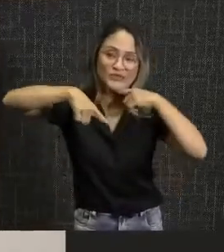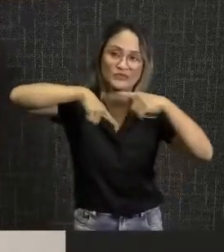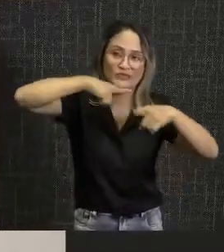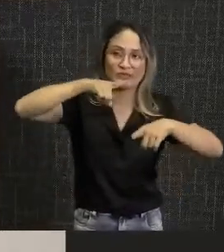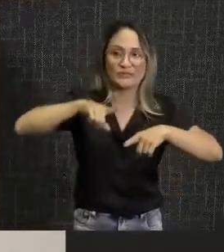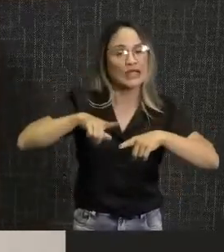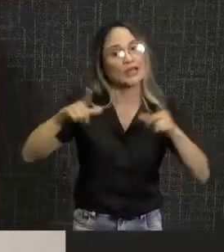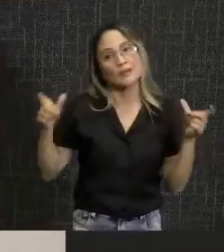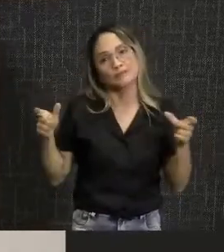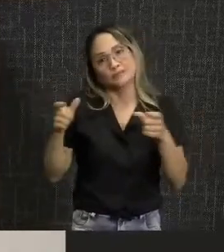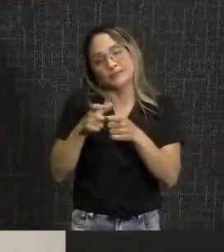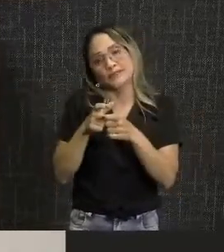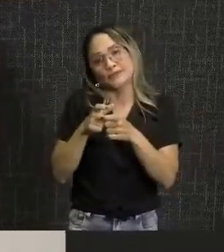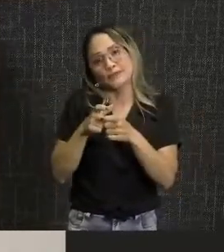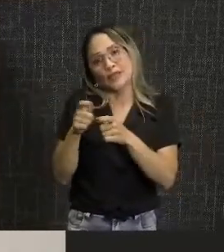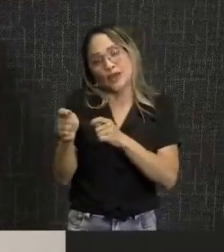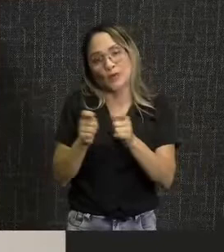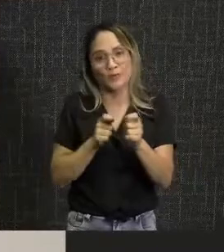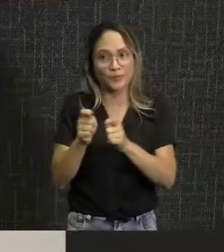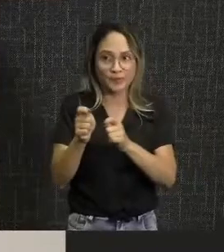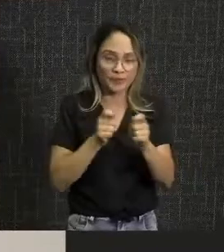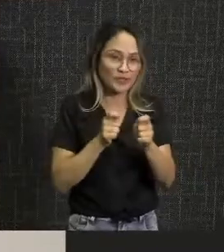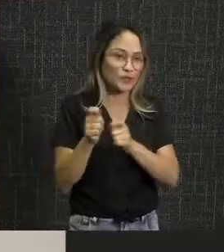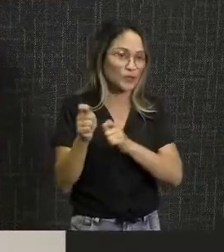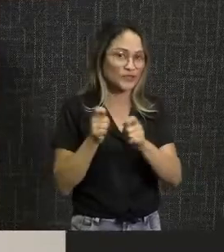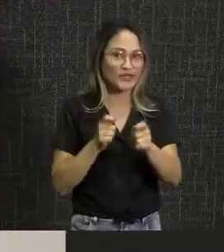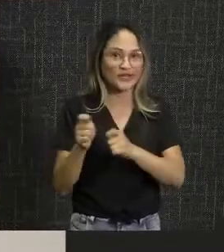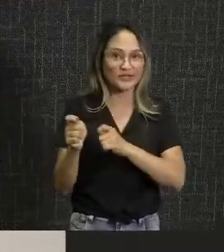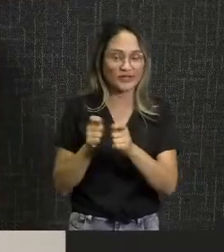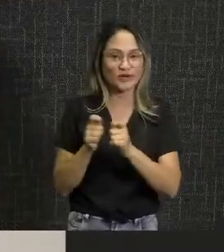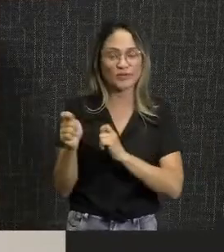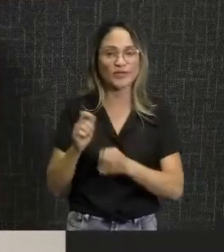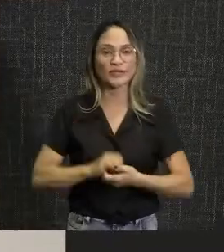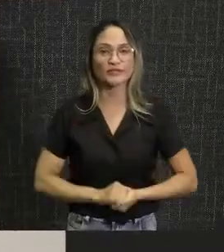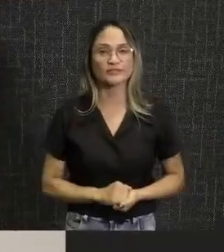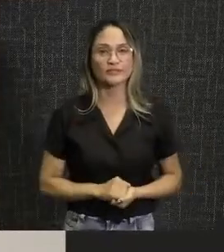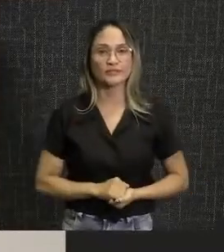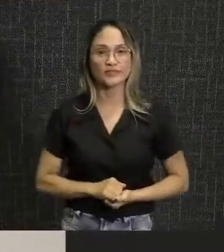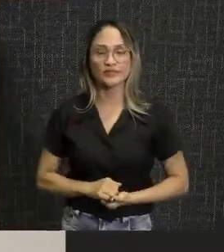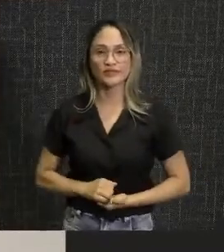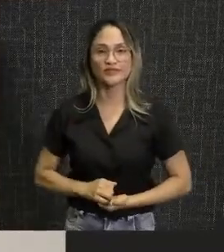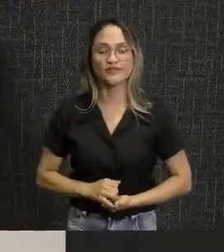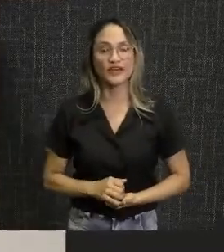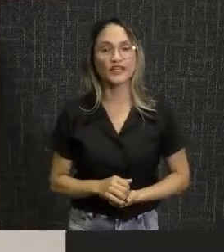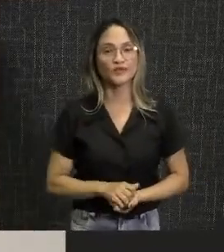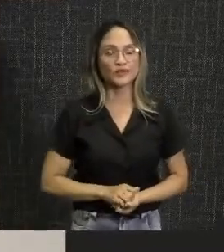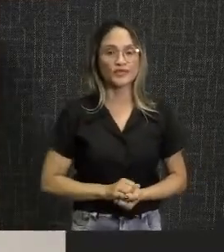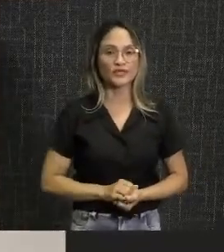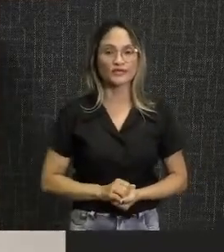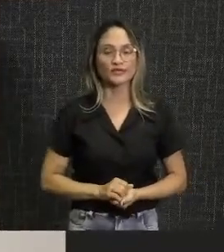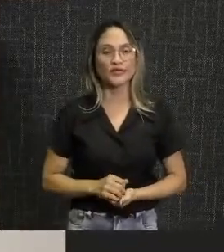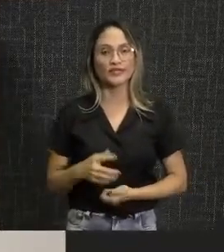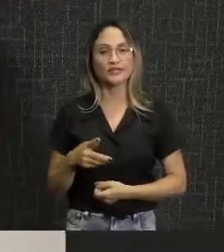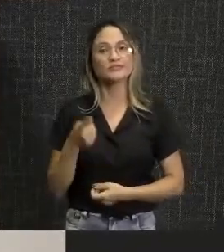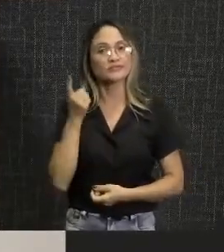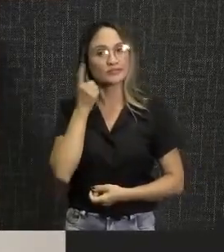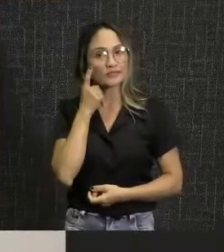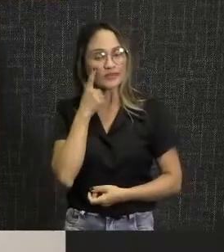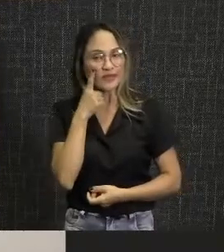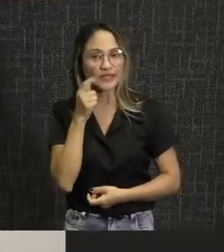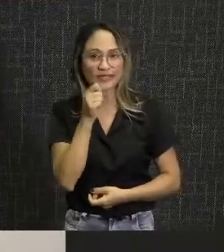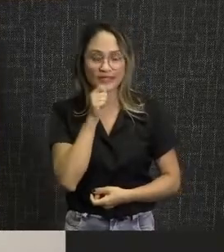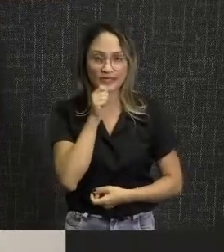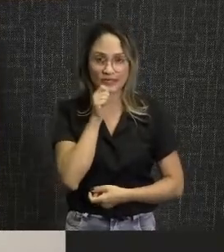microeconômica, né? Porque e aí a gente começa a falar de decisão no âmbito da firma, tá?